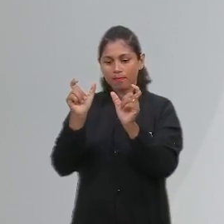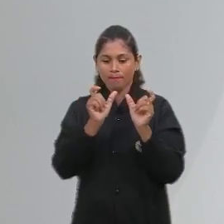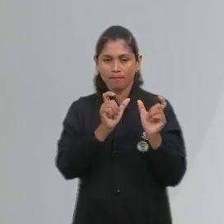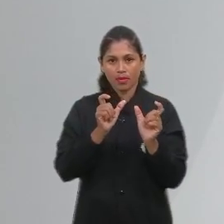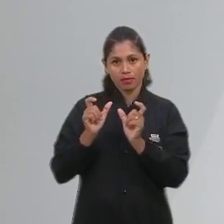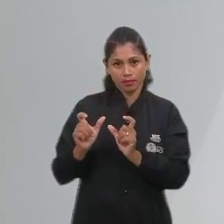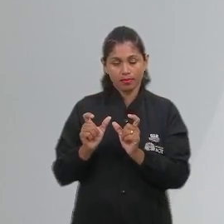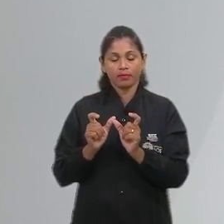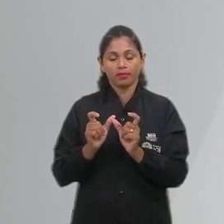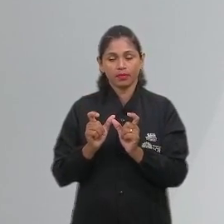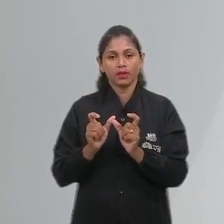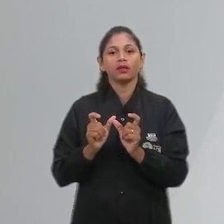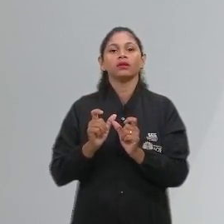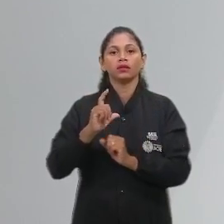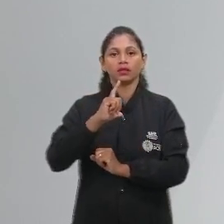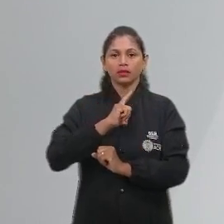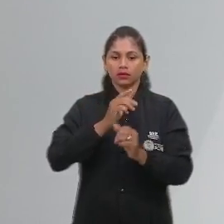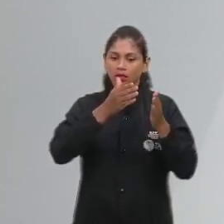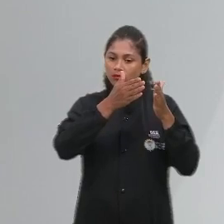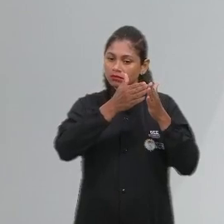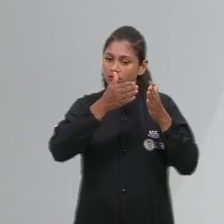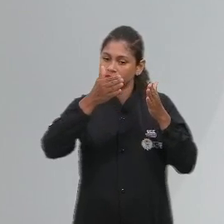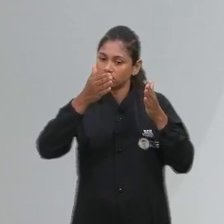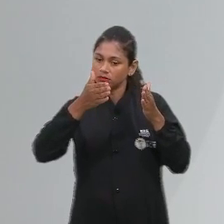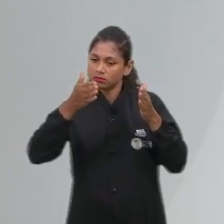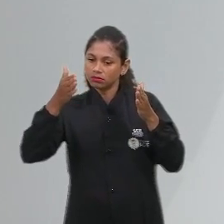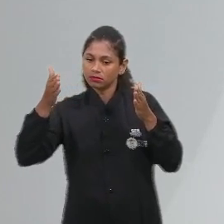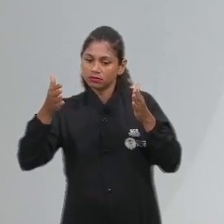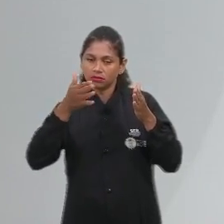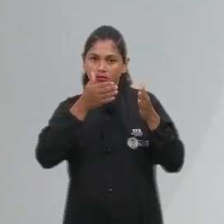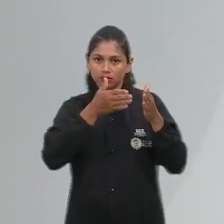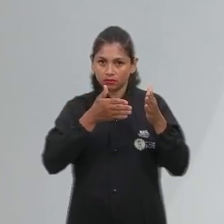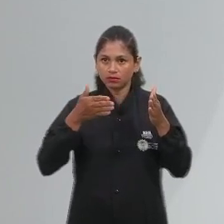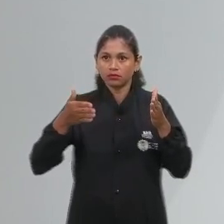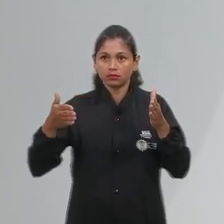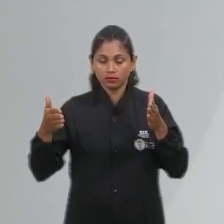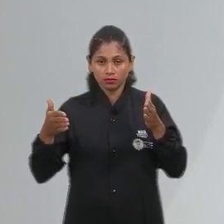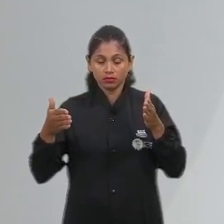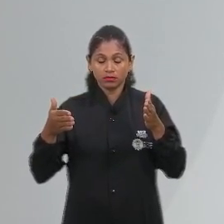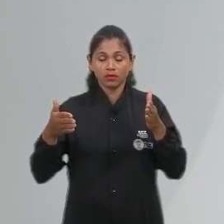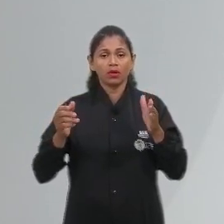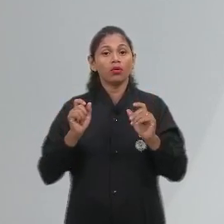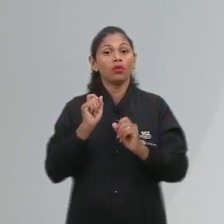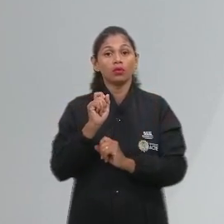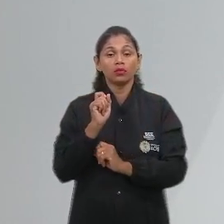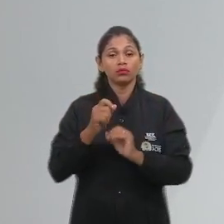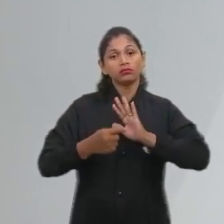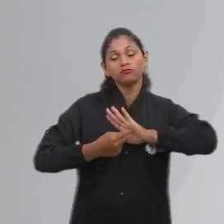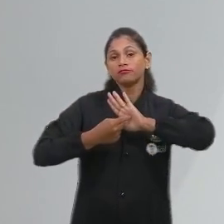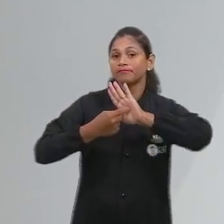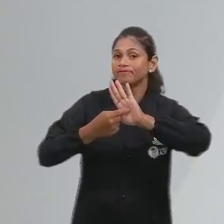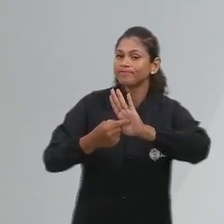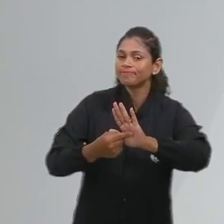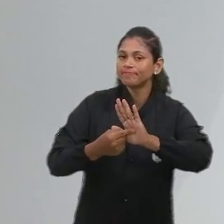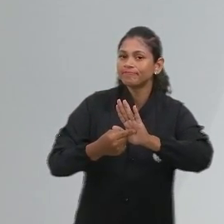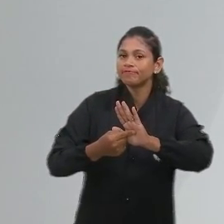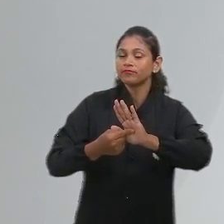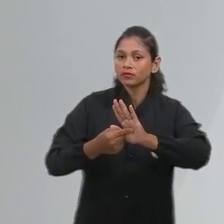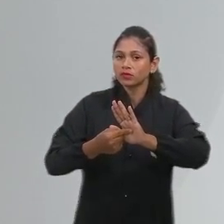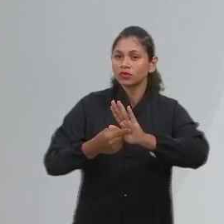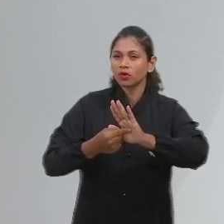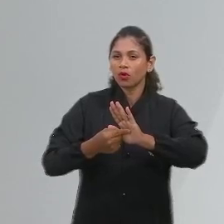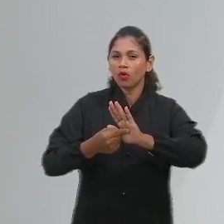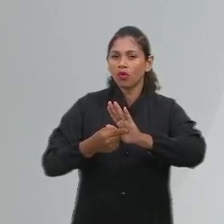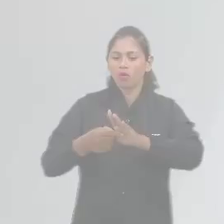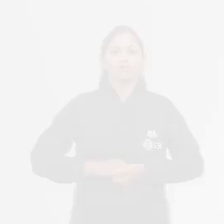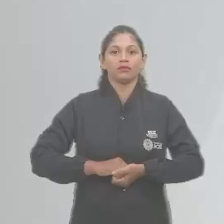que existe um traçado conectando elas, elas acabam, digamos assim, mostrando o caminho que precisa